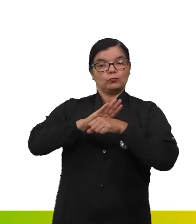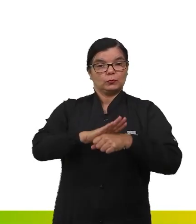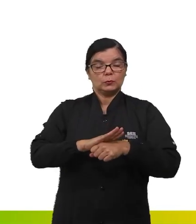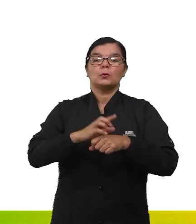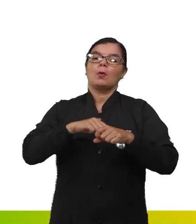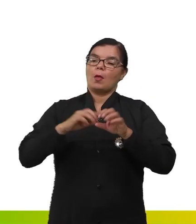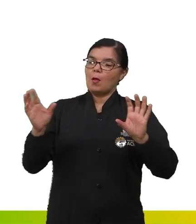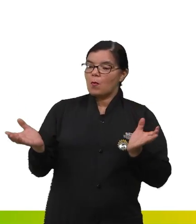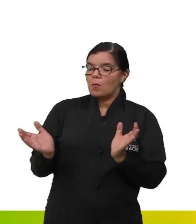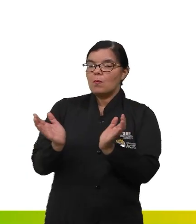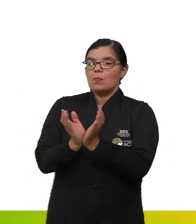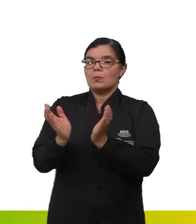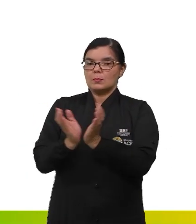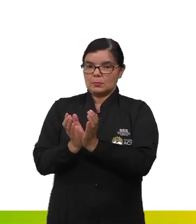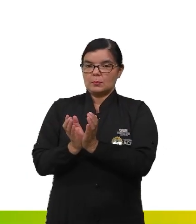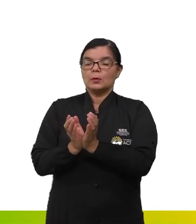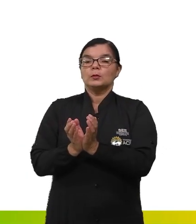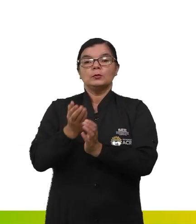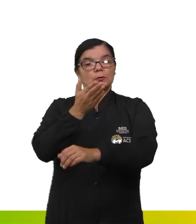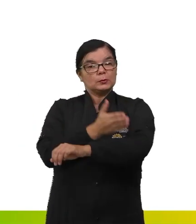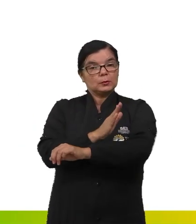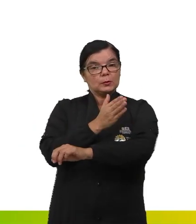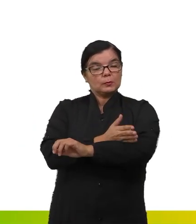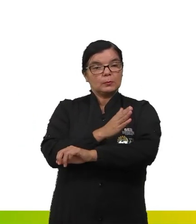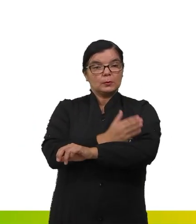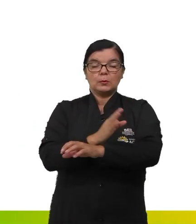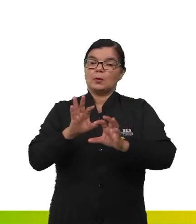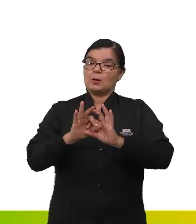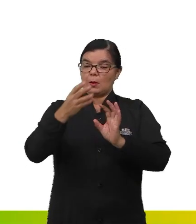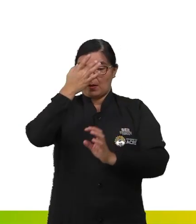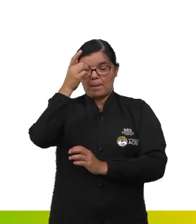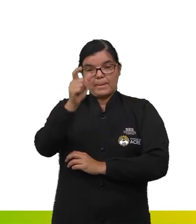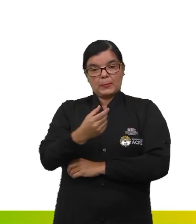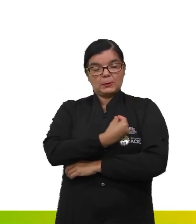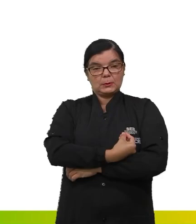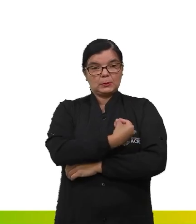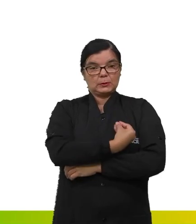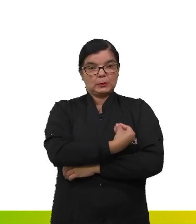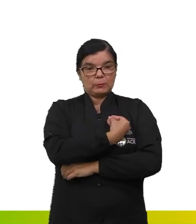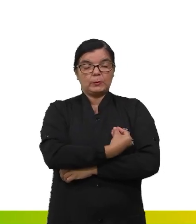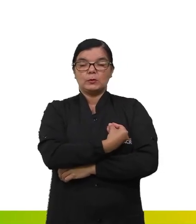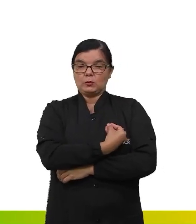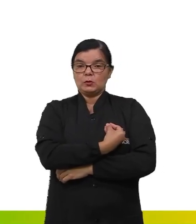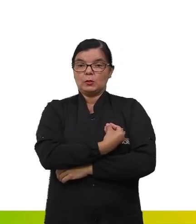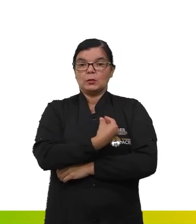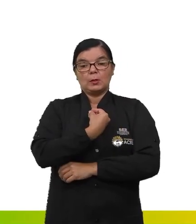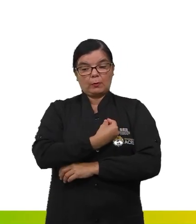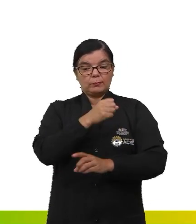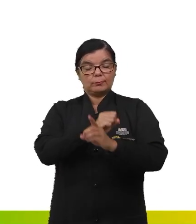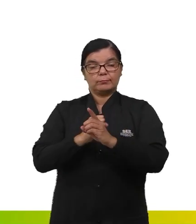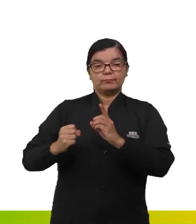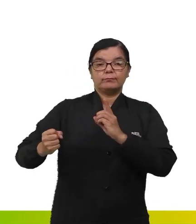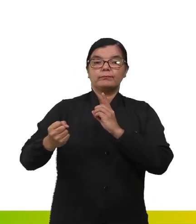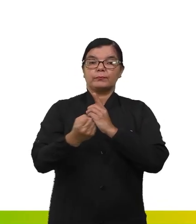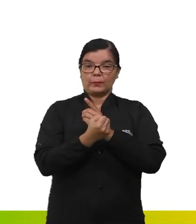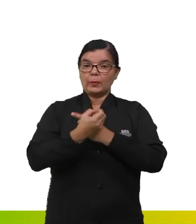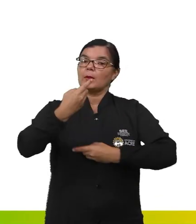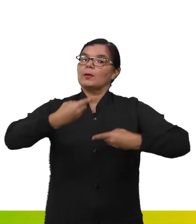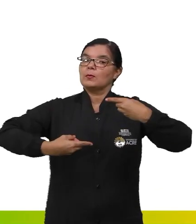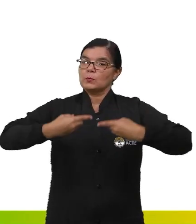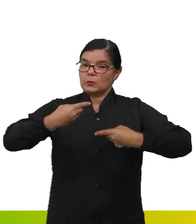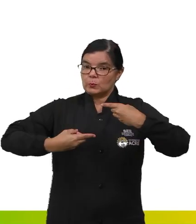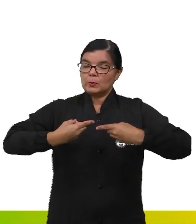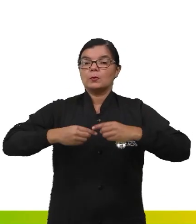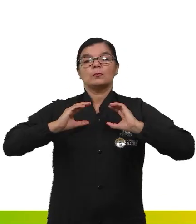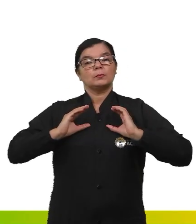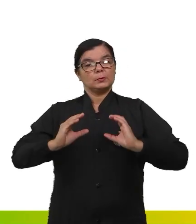É um conjunto de prerrogativas e práticas que permitem à pessoa participar ativamente da vida social e política. O